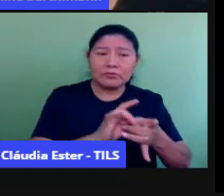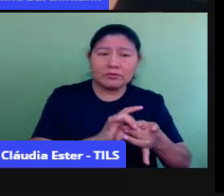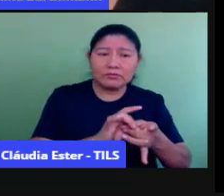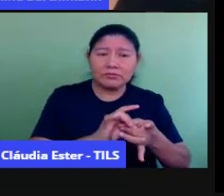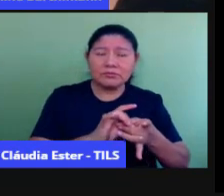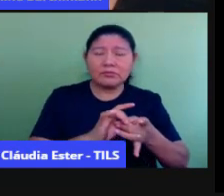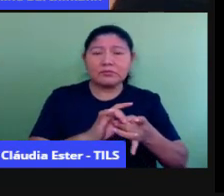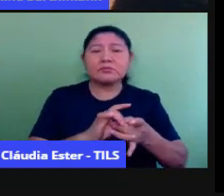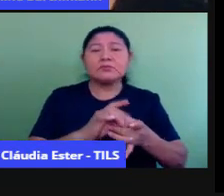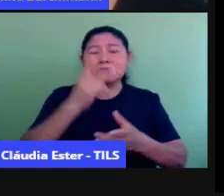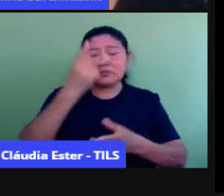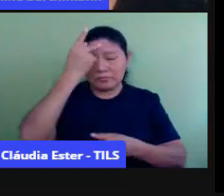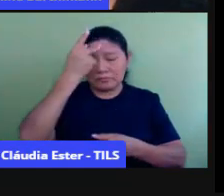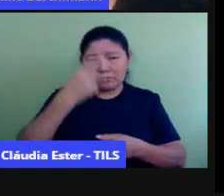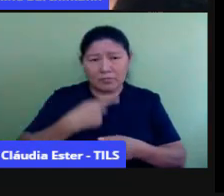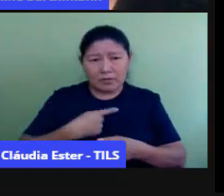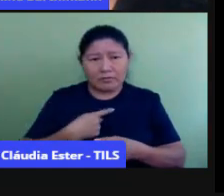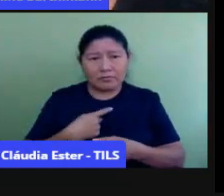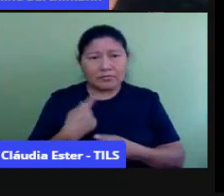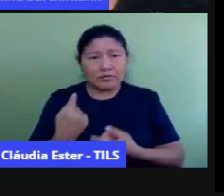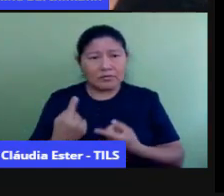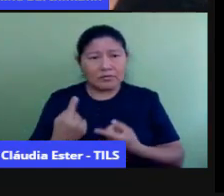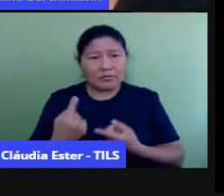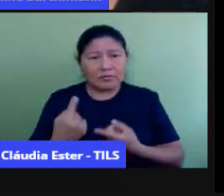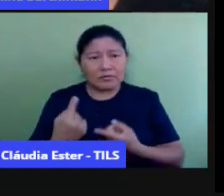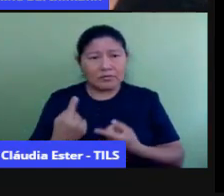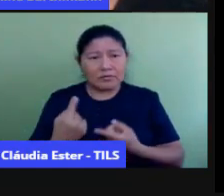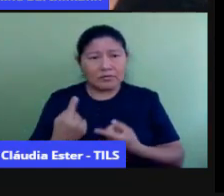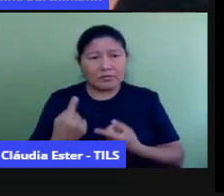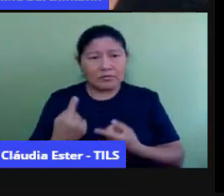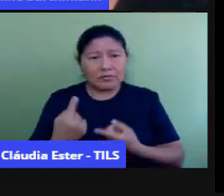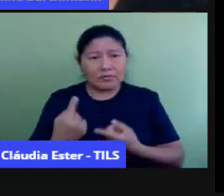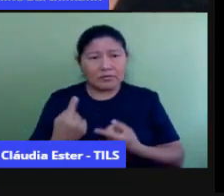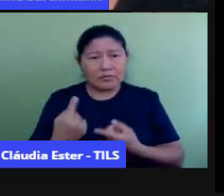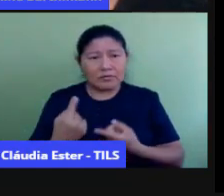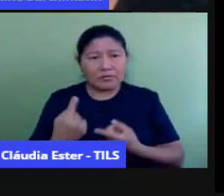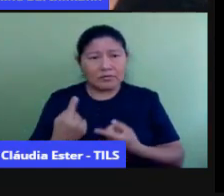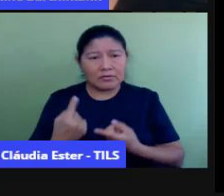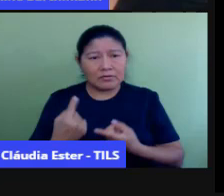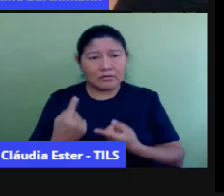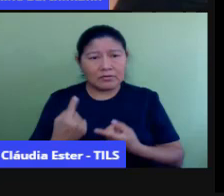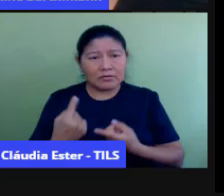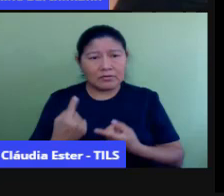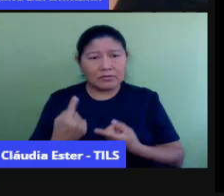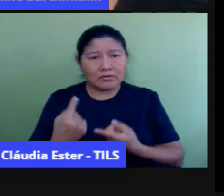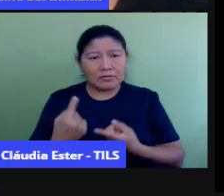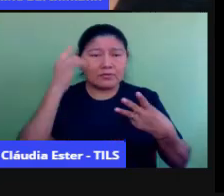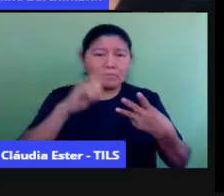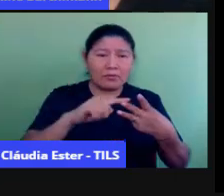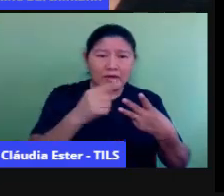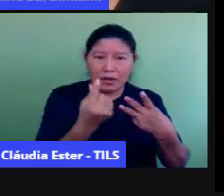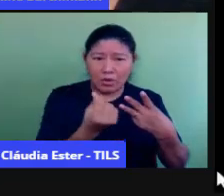interpessoal entre os seres humanos, a economia e o contexto de uma forma geral?